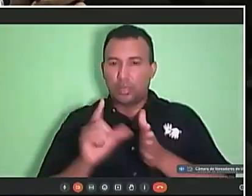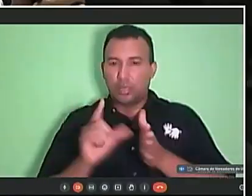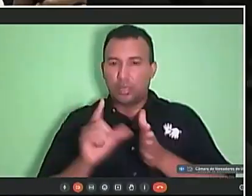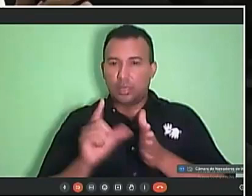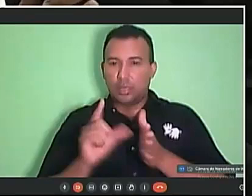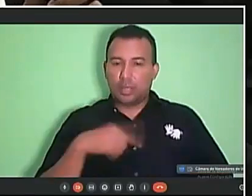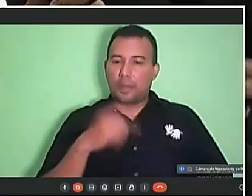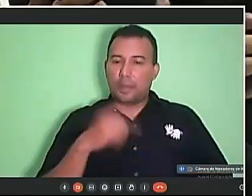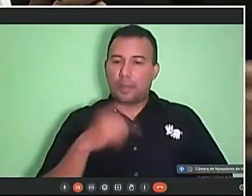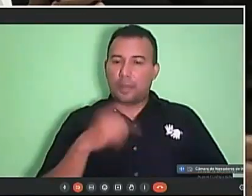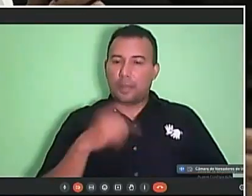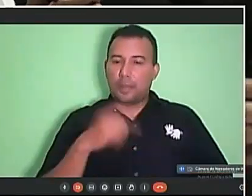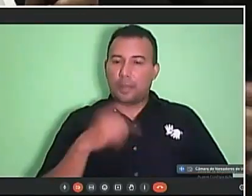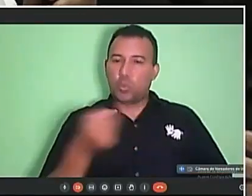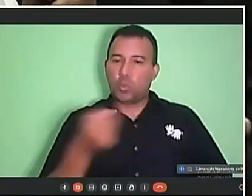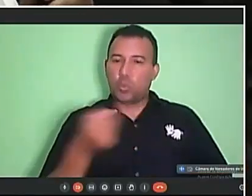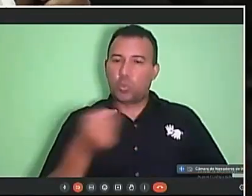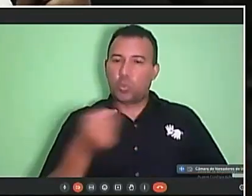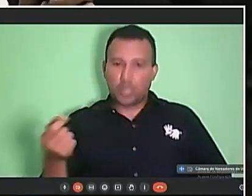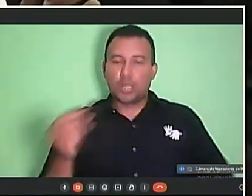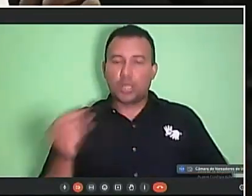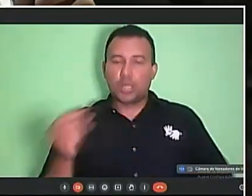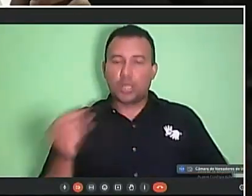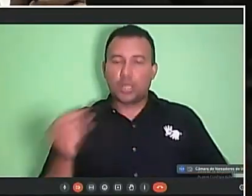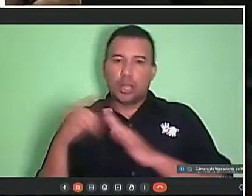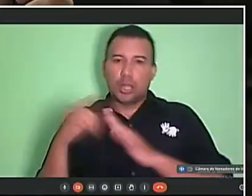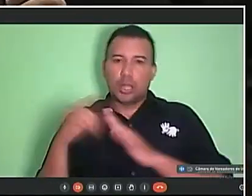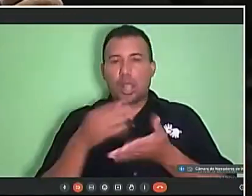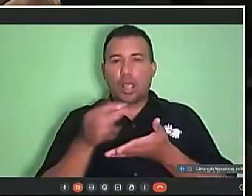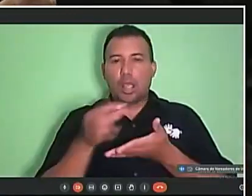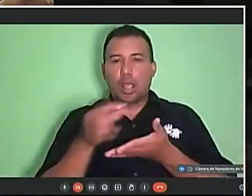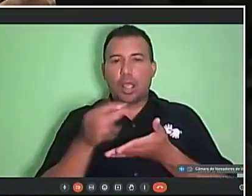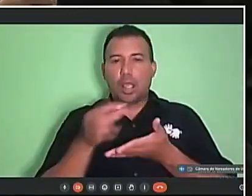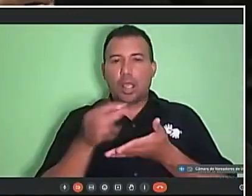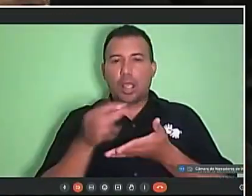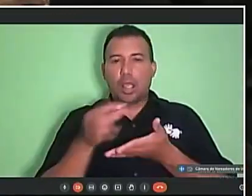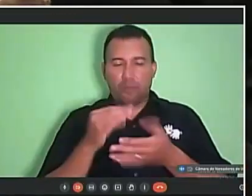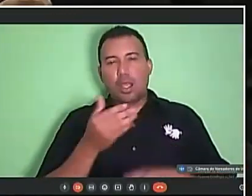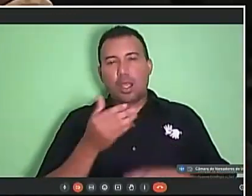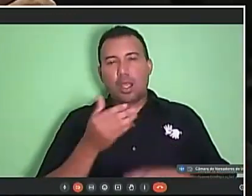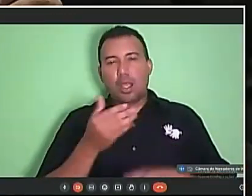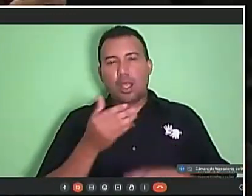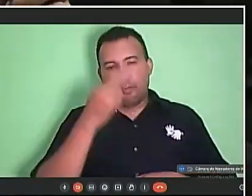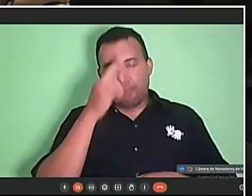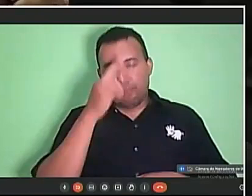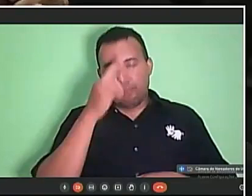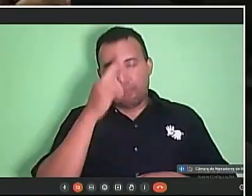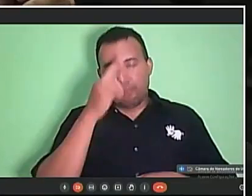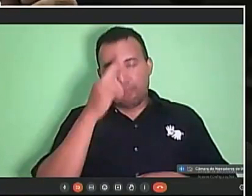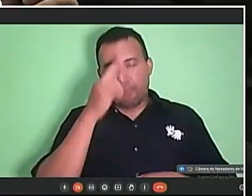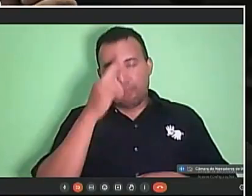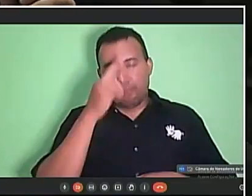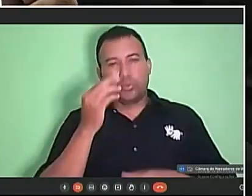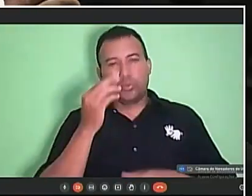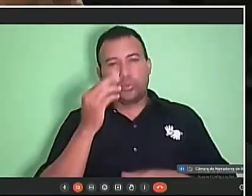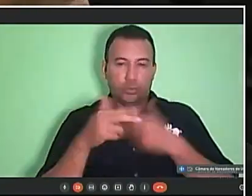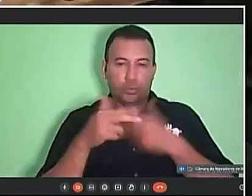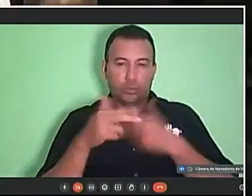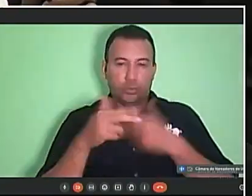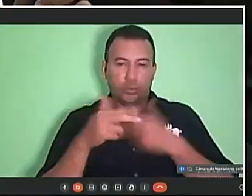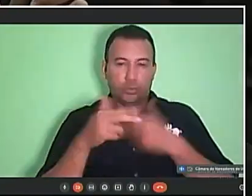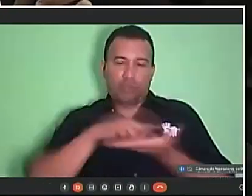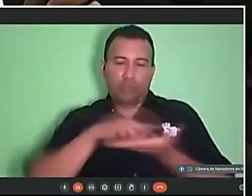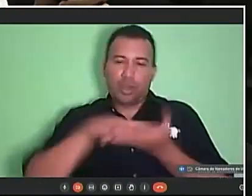nossos abrigos, dando café da manhã, almoço e janta. Governo do Estado, nós temos que fazer justiça. Governo do Estado,